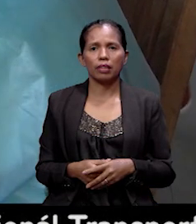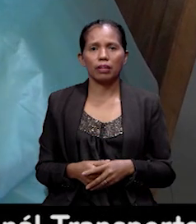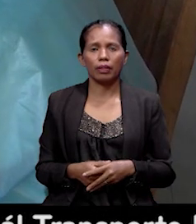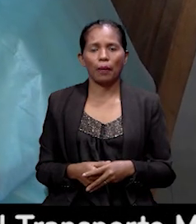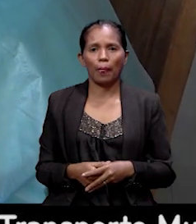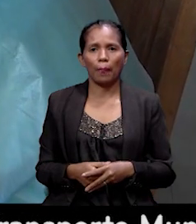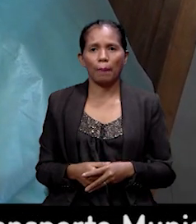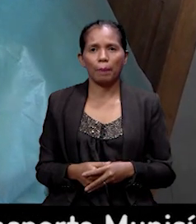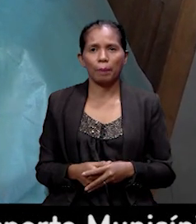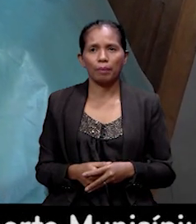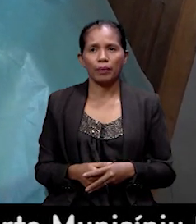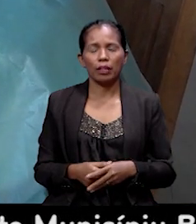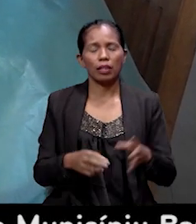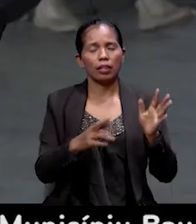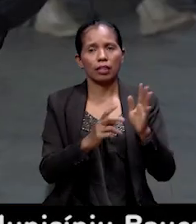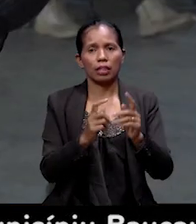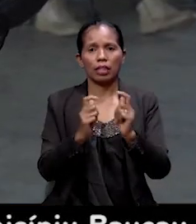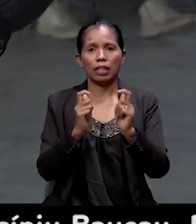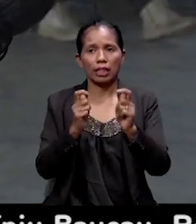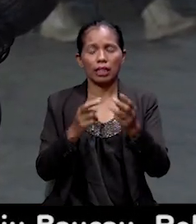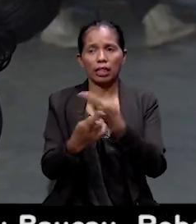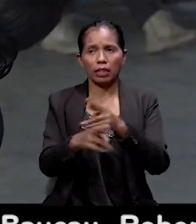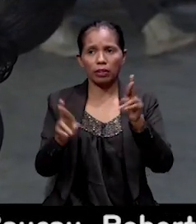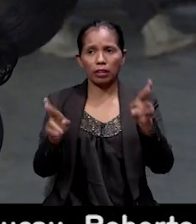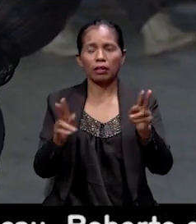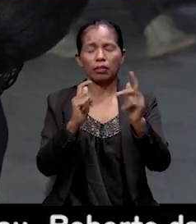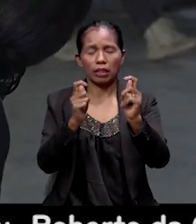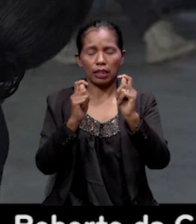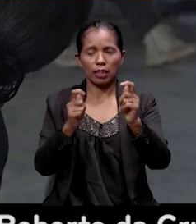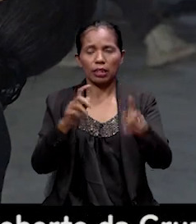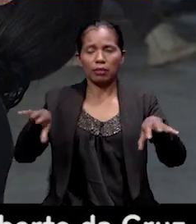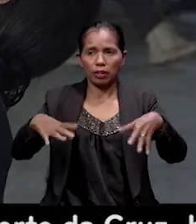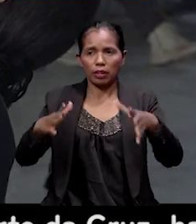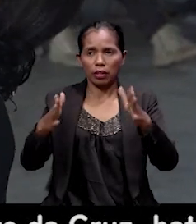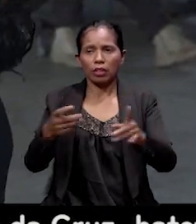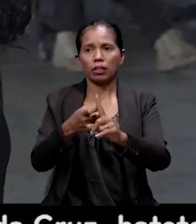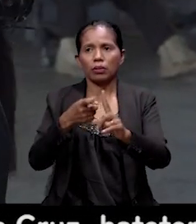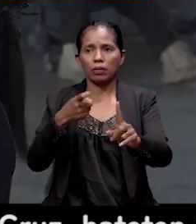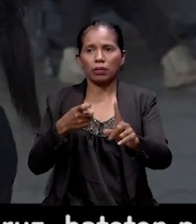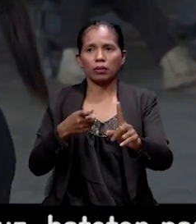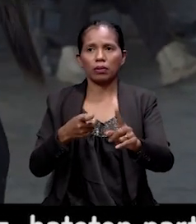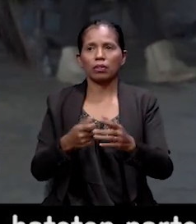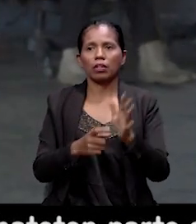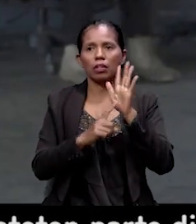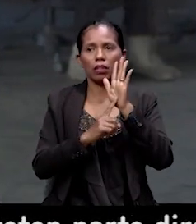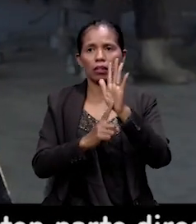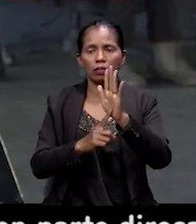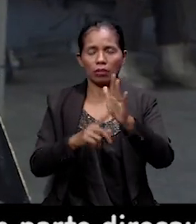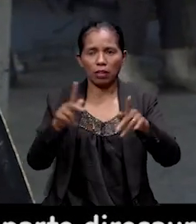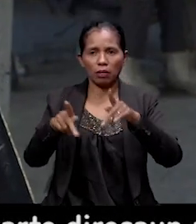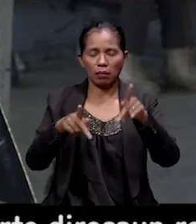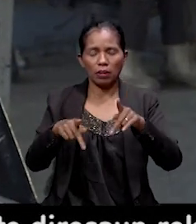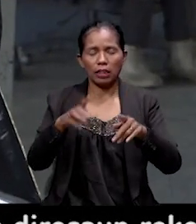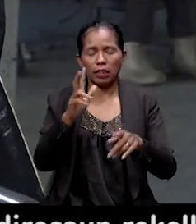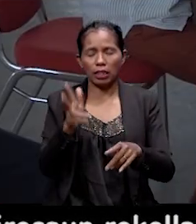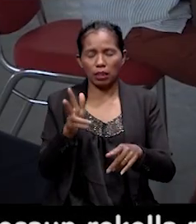Resultado teste restreio ne behlau ya sexta semana kutuk ba funcionário basic atus ida, husi Palaçio Prezidensiál hatudu, funcionário tolonu